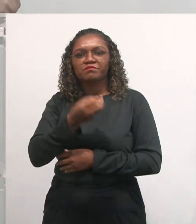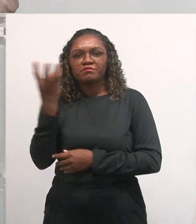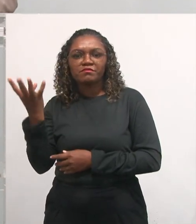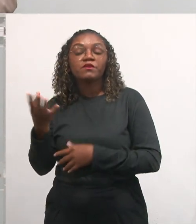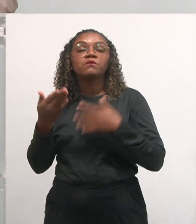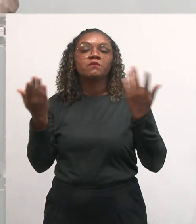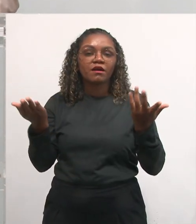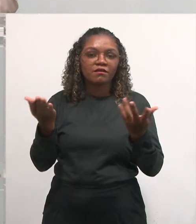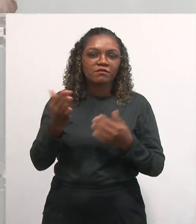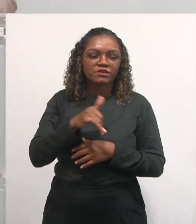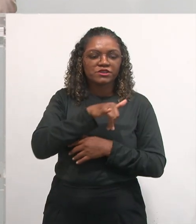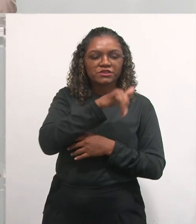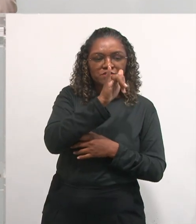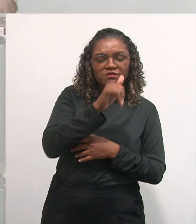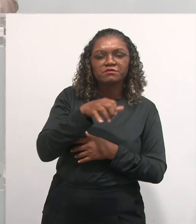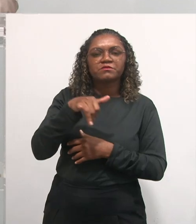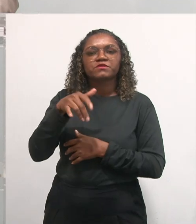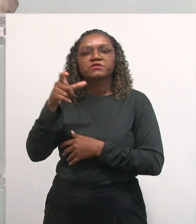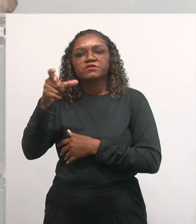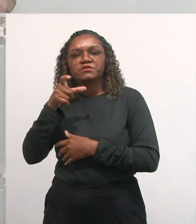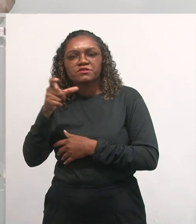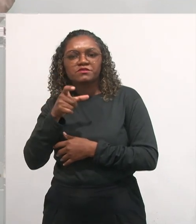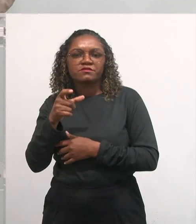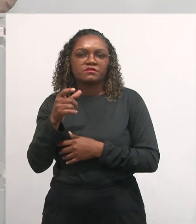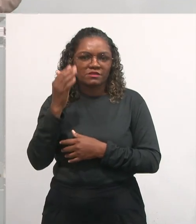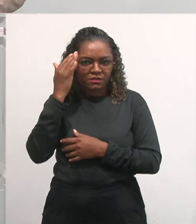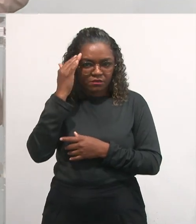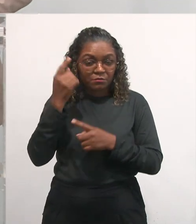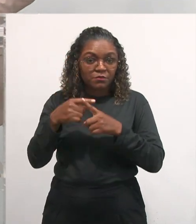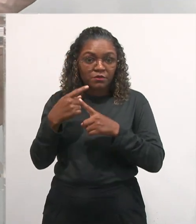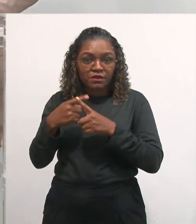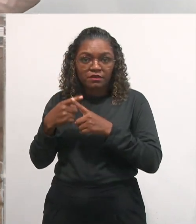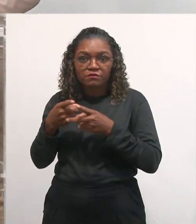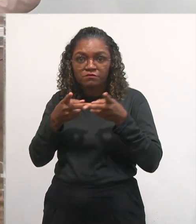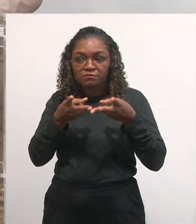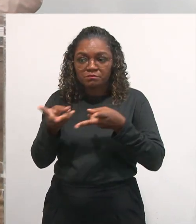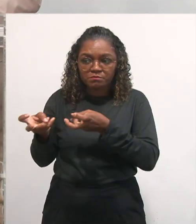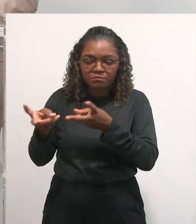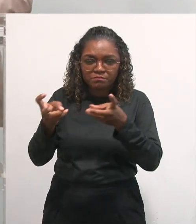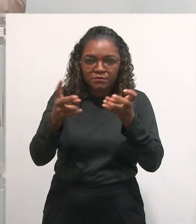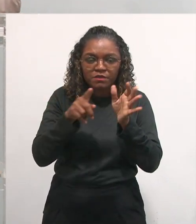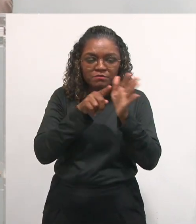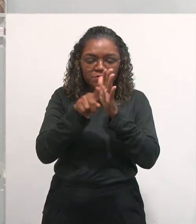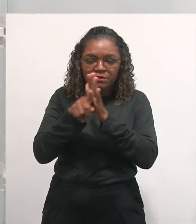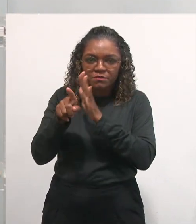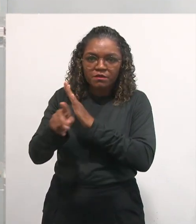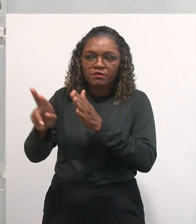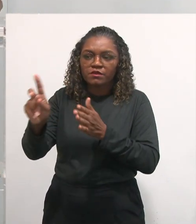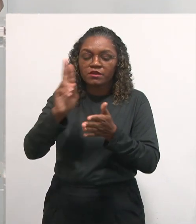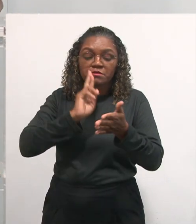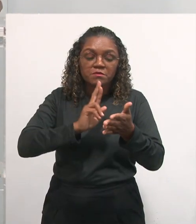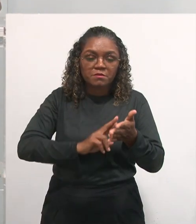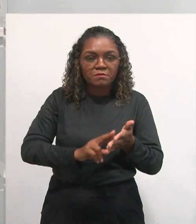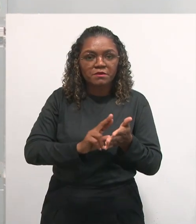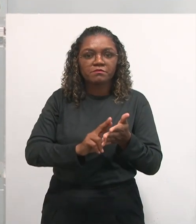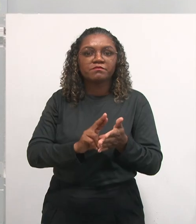Y valores, ok? Porque você fez uma coleta utilizando um questionário. Então a gente vai passar agora a olhar um pouquinho o que vem a ser esse questionário.